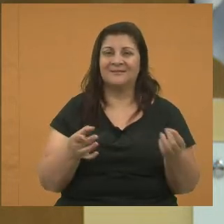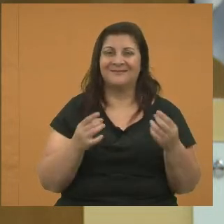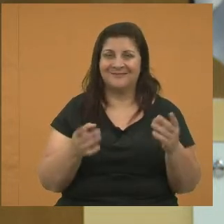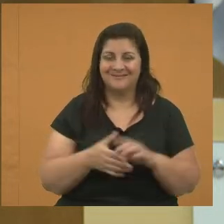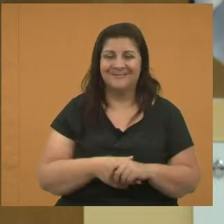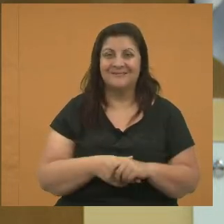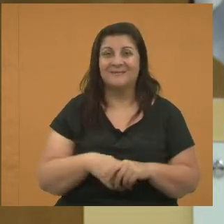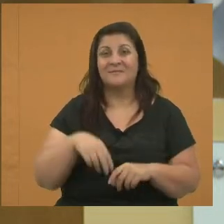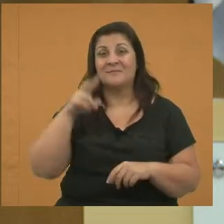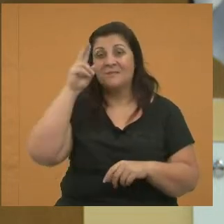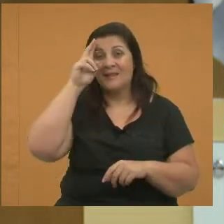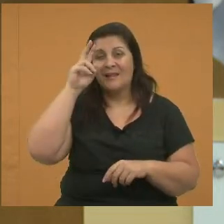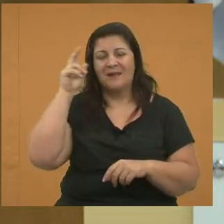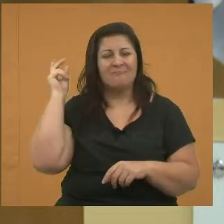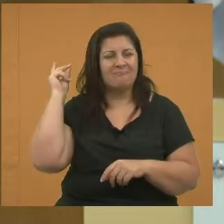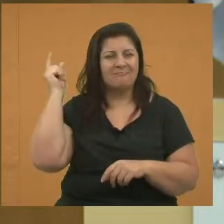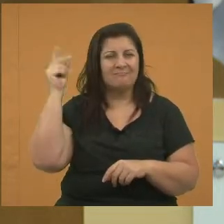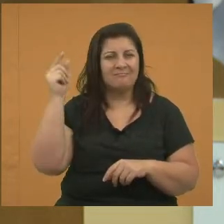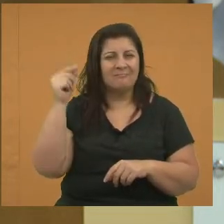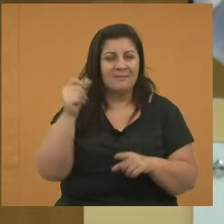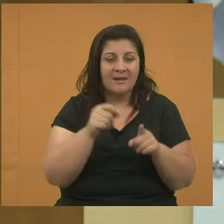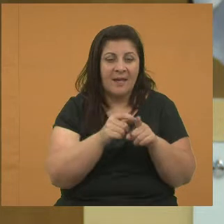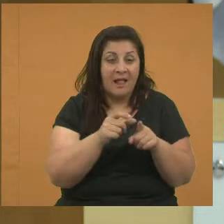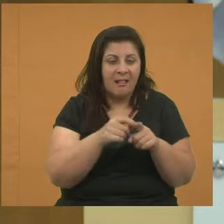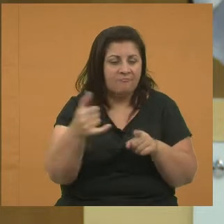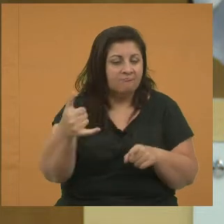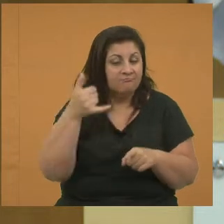sou comerciante daquela época que se alugava